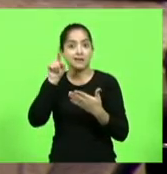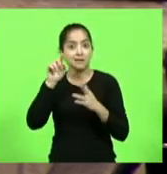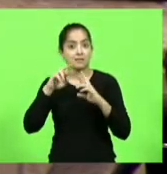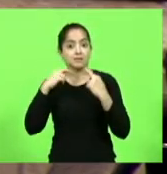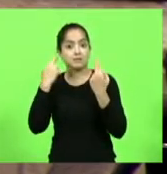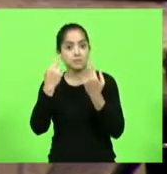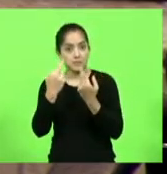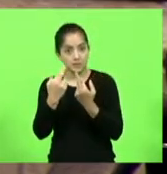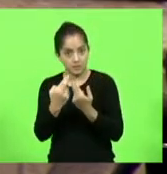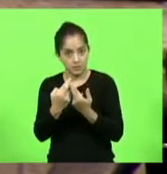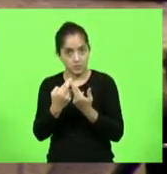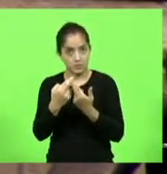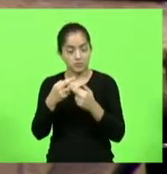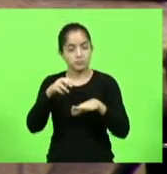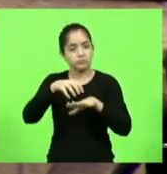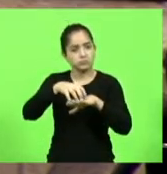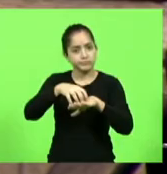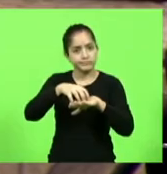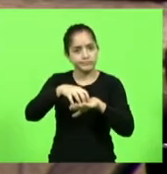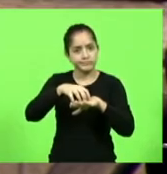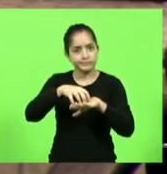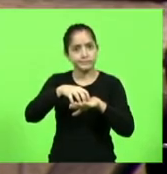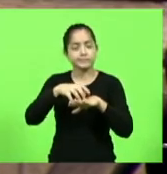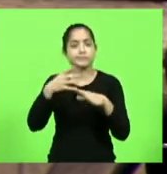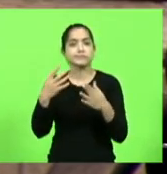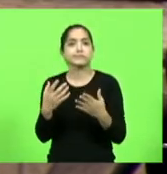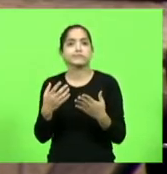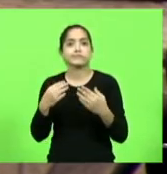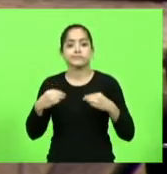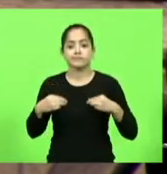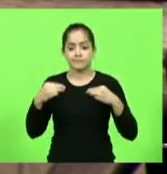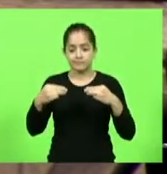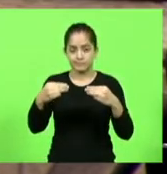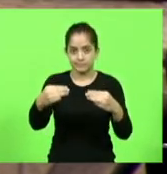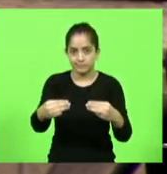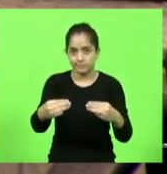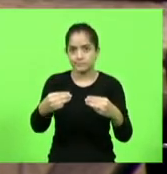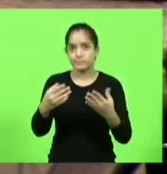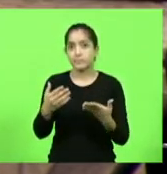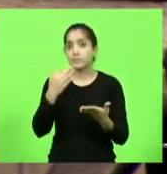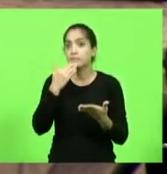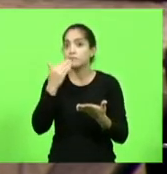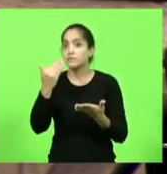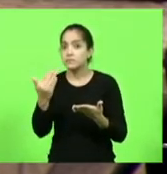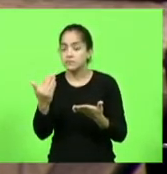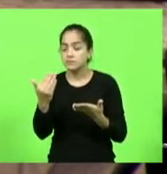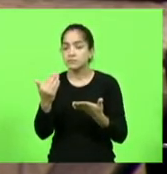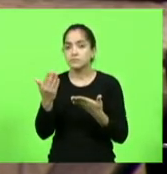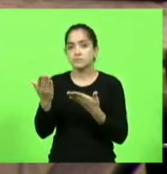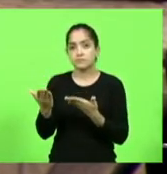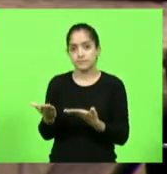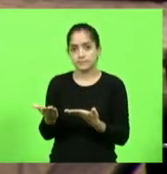Ministério dos Transportes, pedindo para que o Ministério dos Transportes